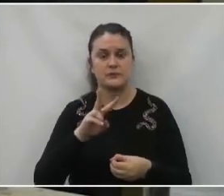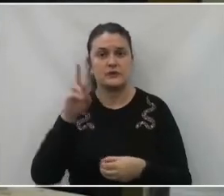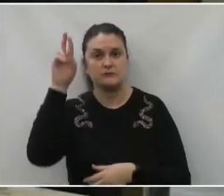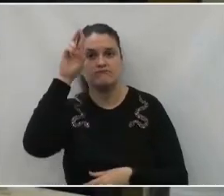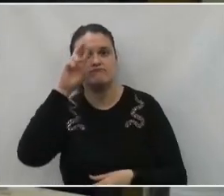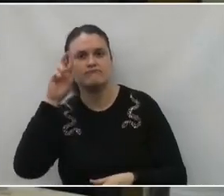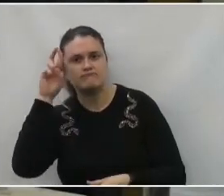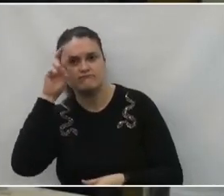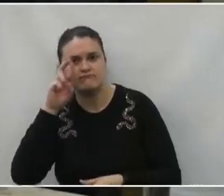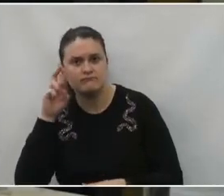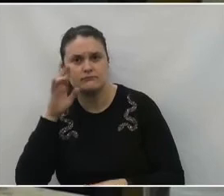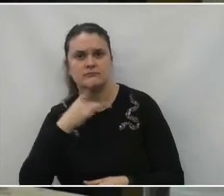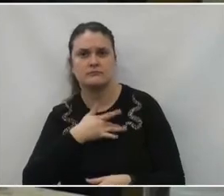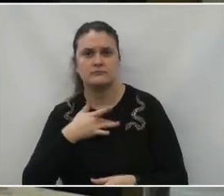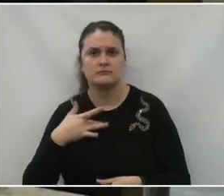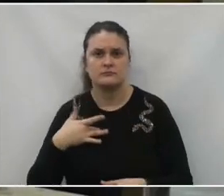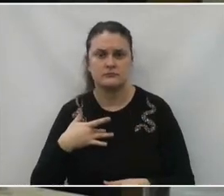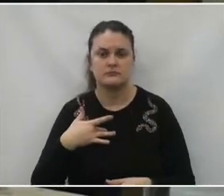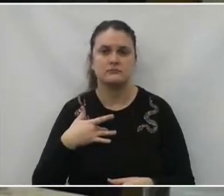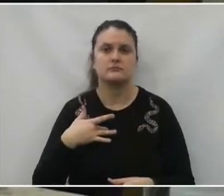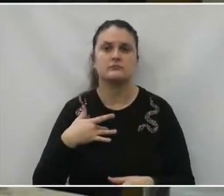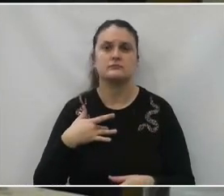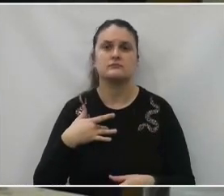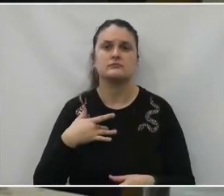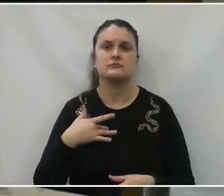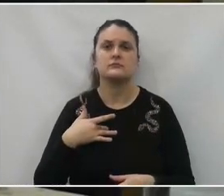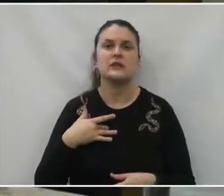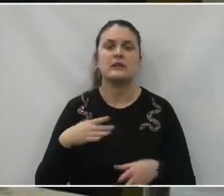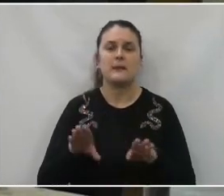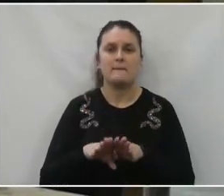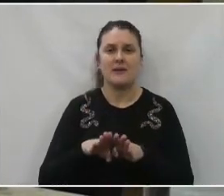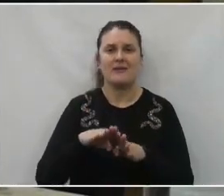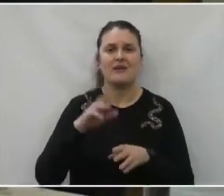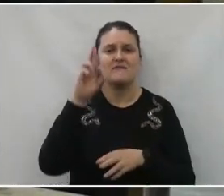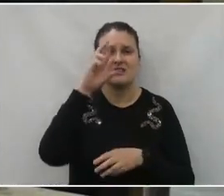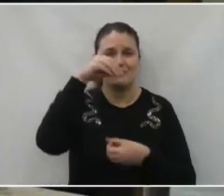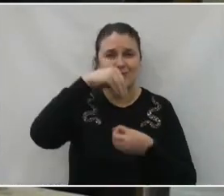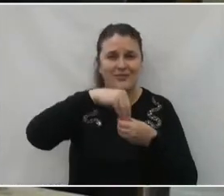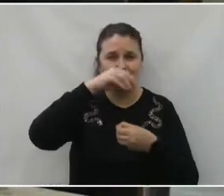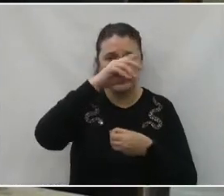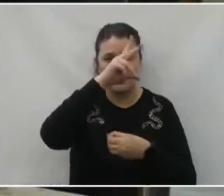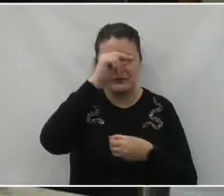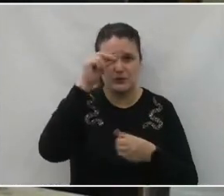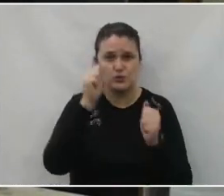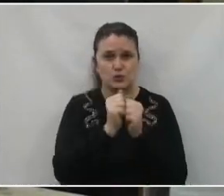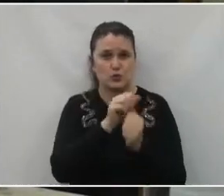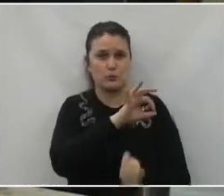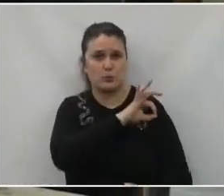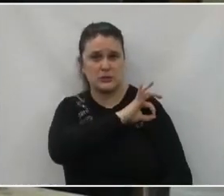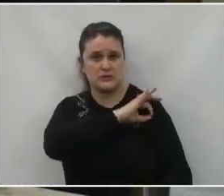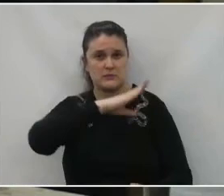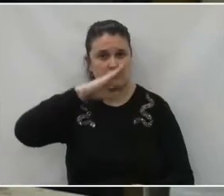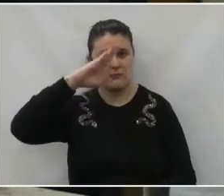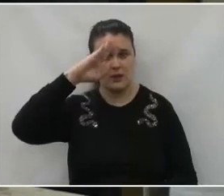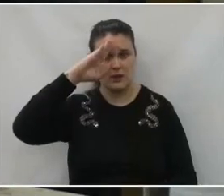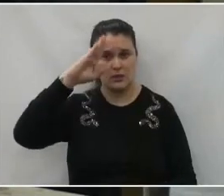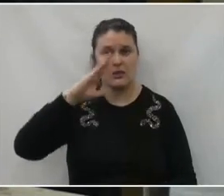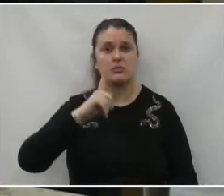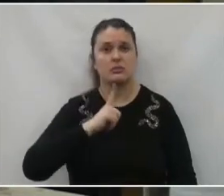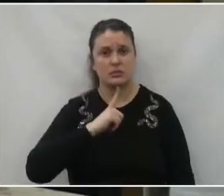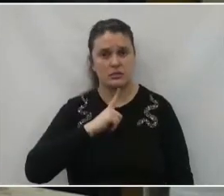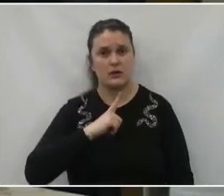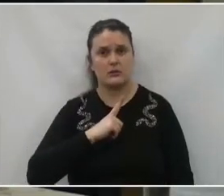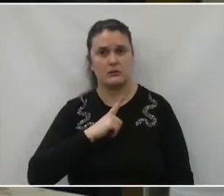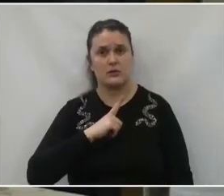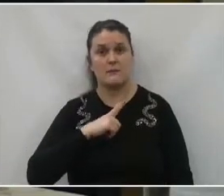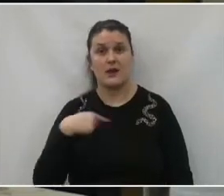vigilância sanitária, com que a fiscalização da administração municipal, junto com a Polícia Militar, tem tomado